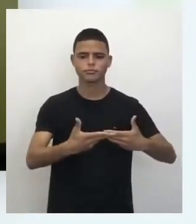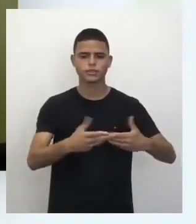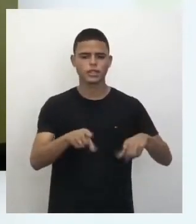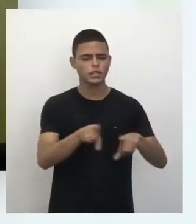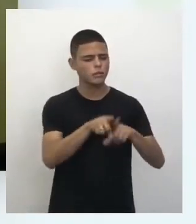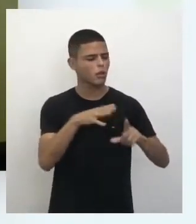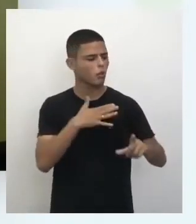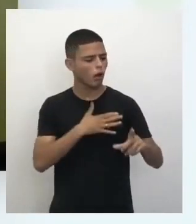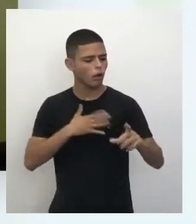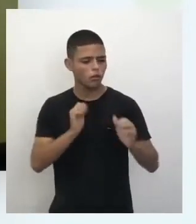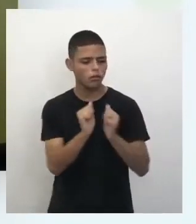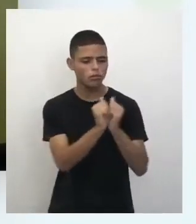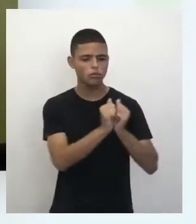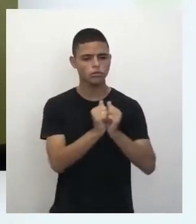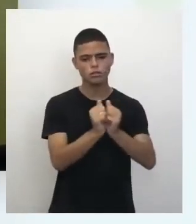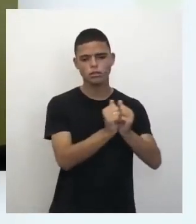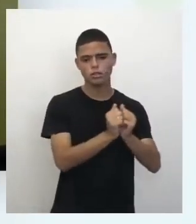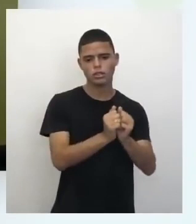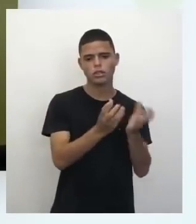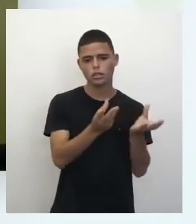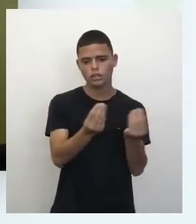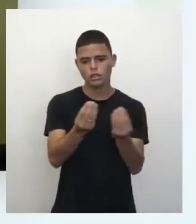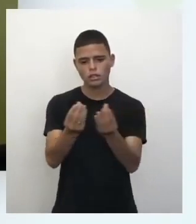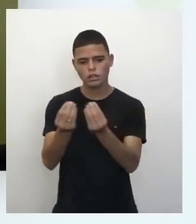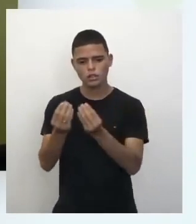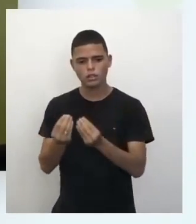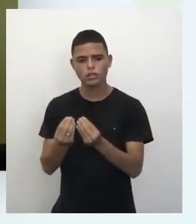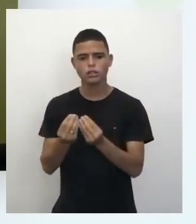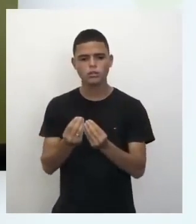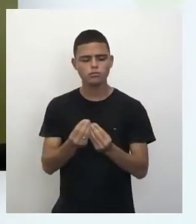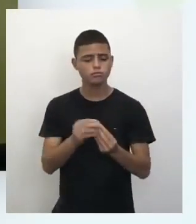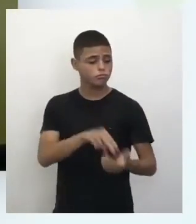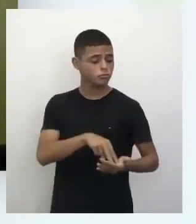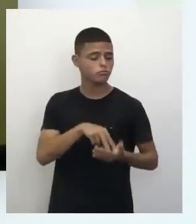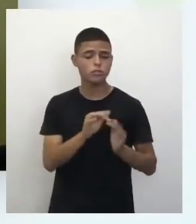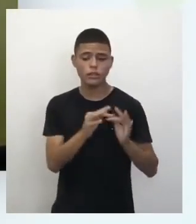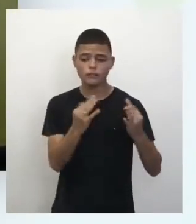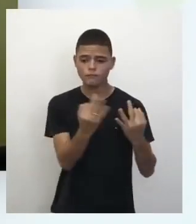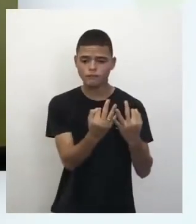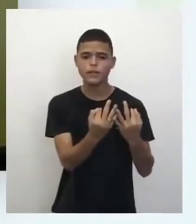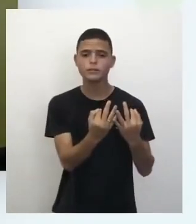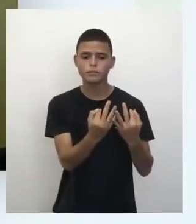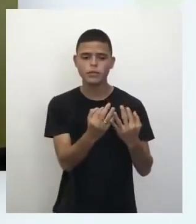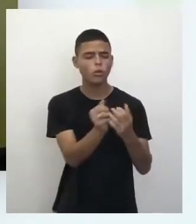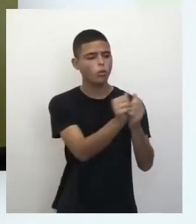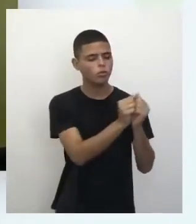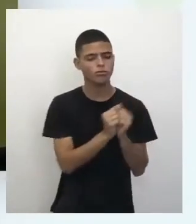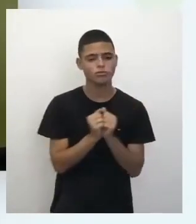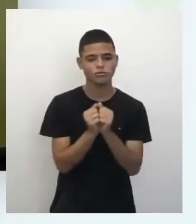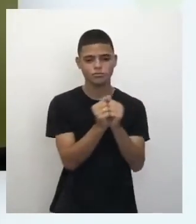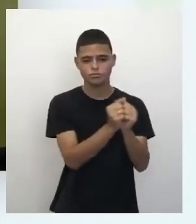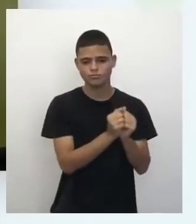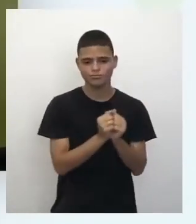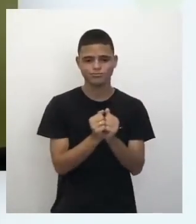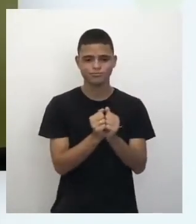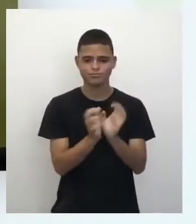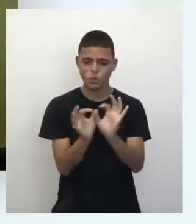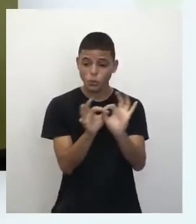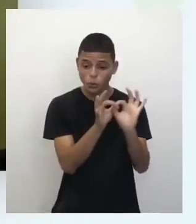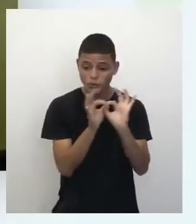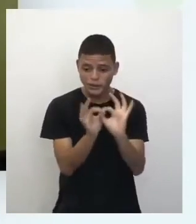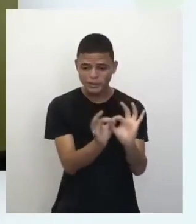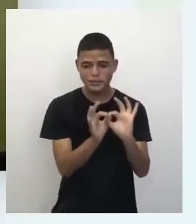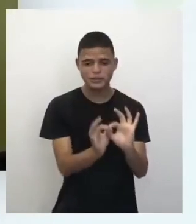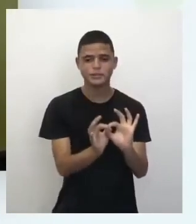prezo muito para a posição da minha família, né? Família está todo mundo junto, todo mundo